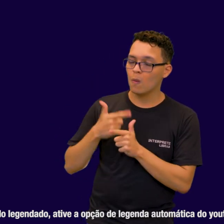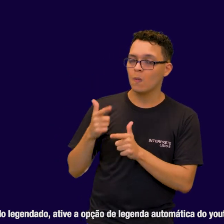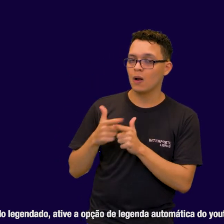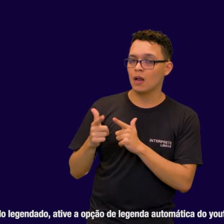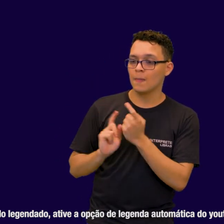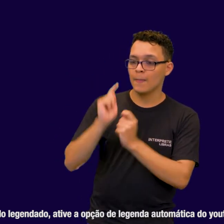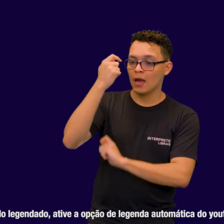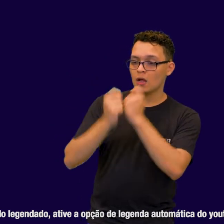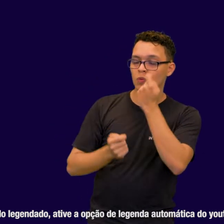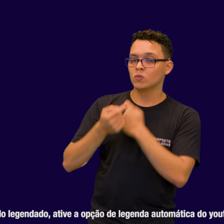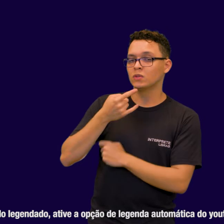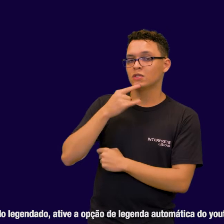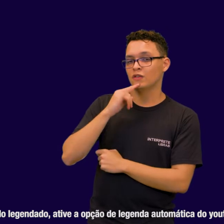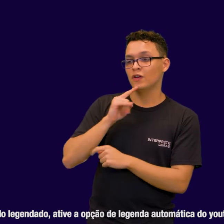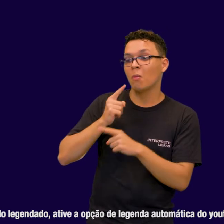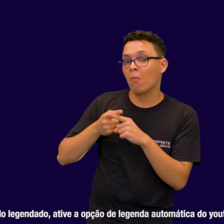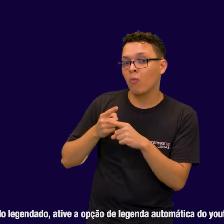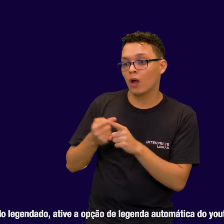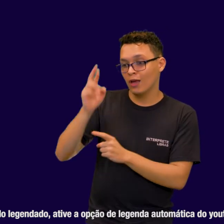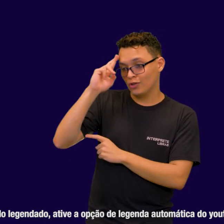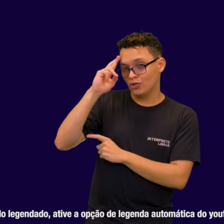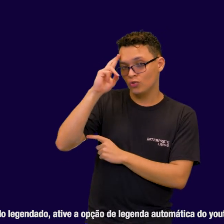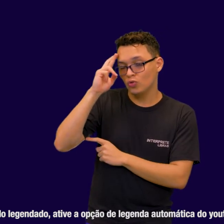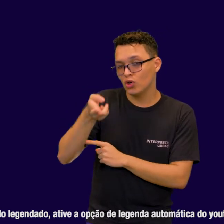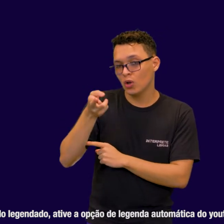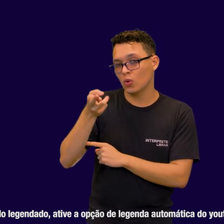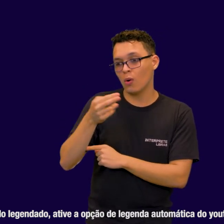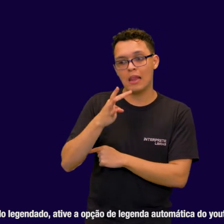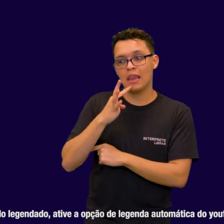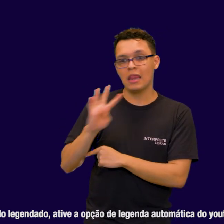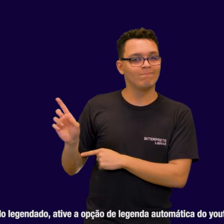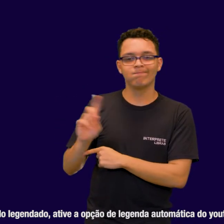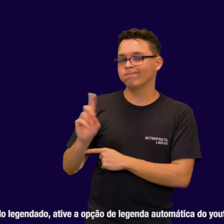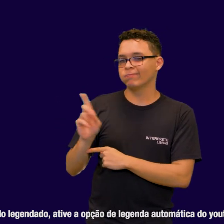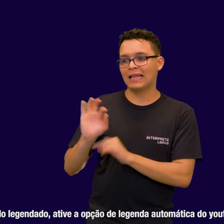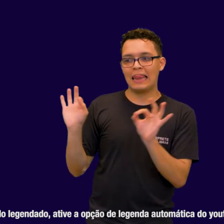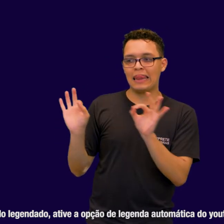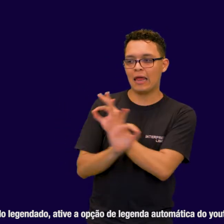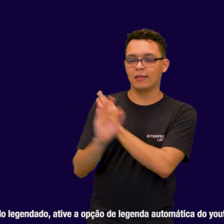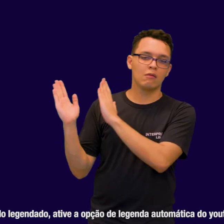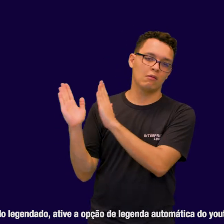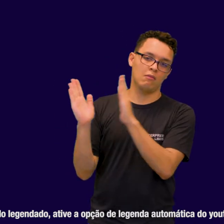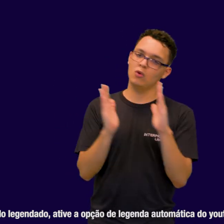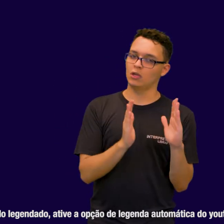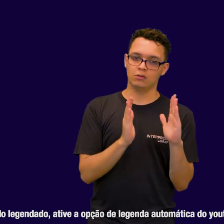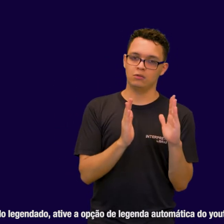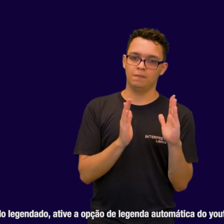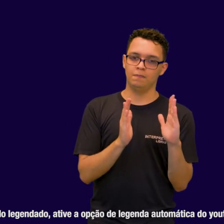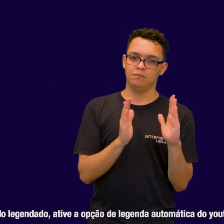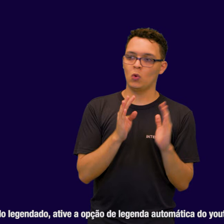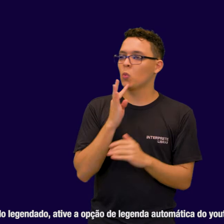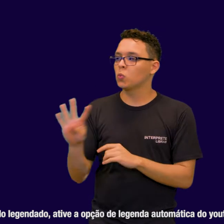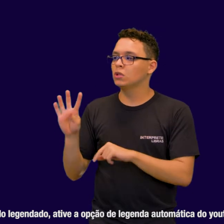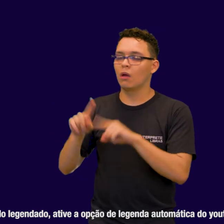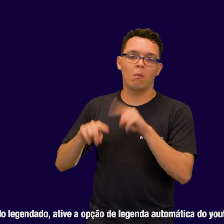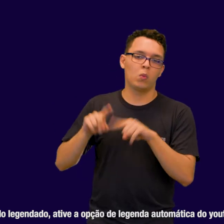porque a diretoria ou os donos da cervejaria não são aqueles que conhecem o produto ou o manejo do